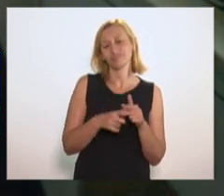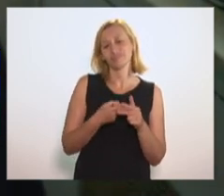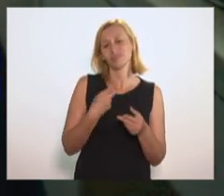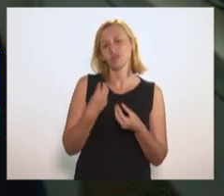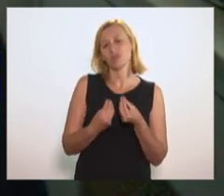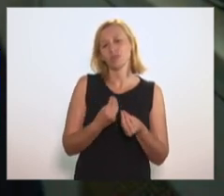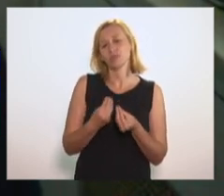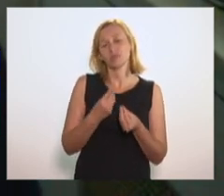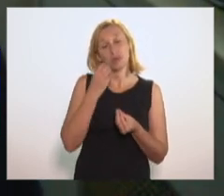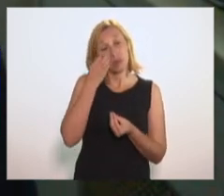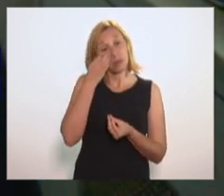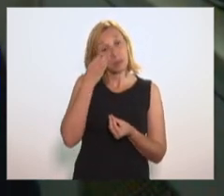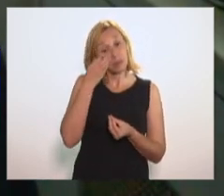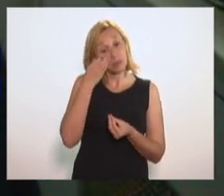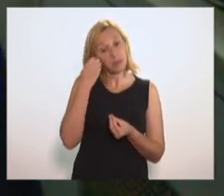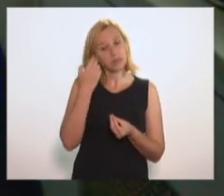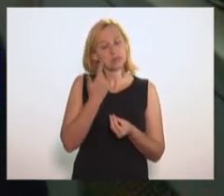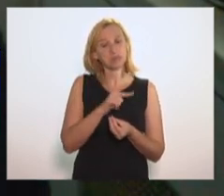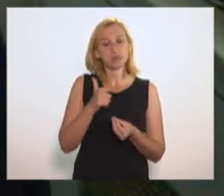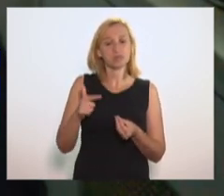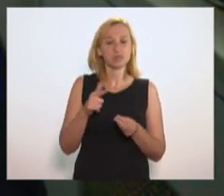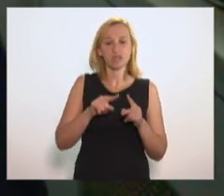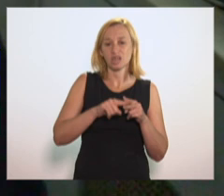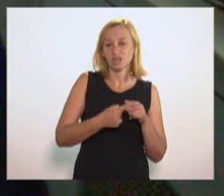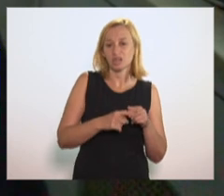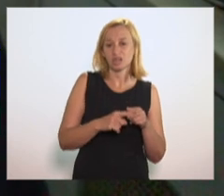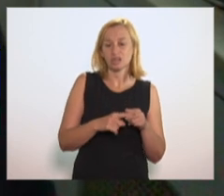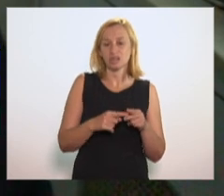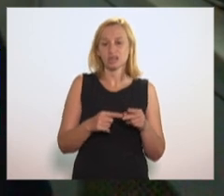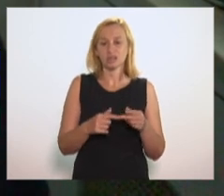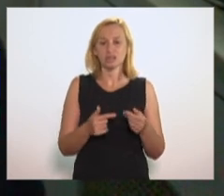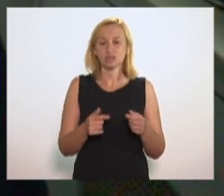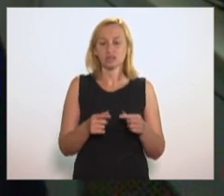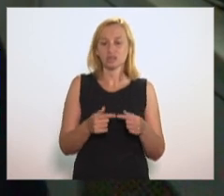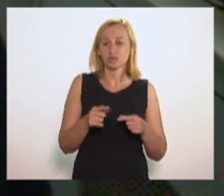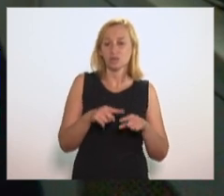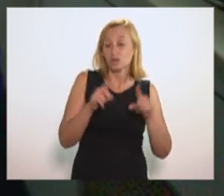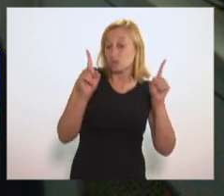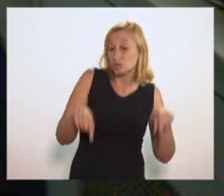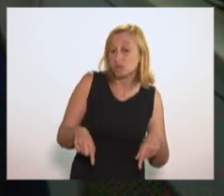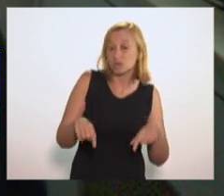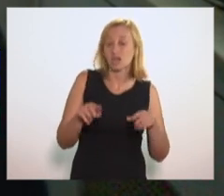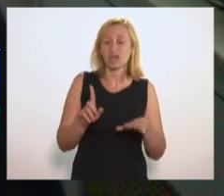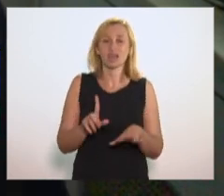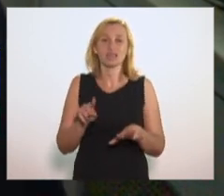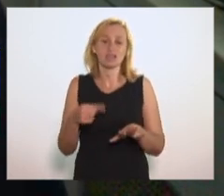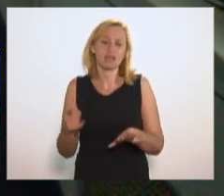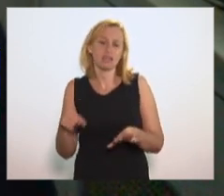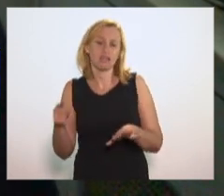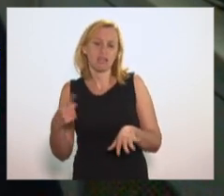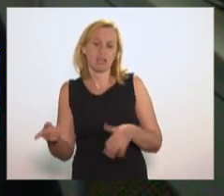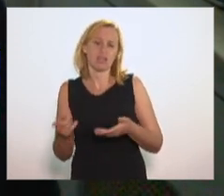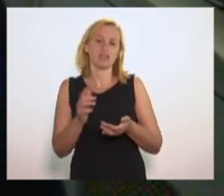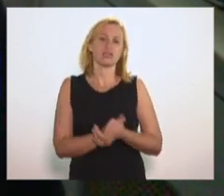forma de não ter mais reajuste dos funcionalismos ascensão etc etc